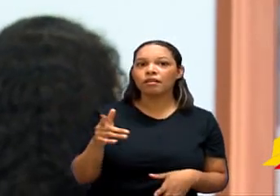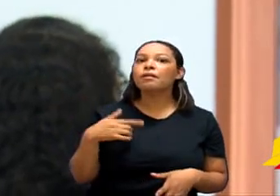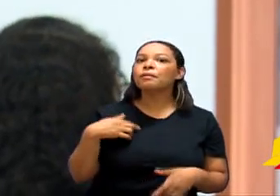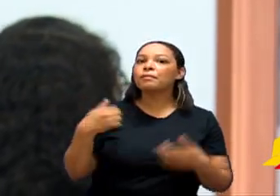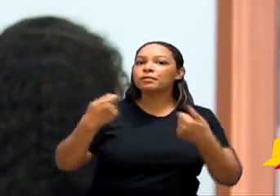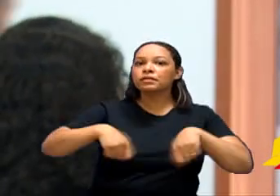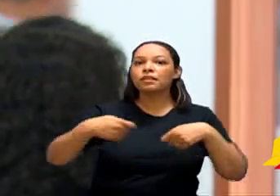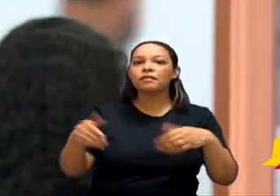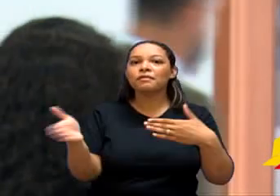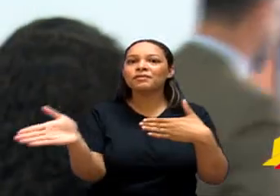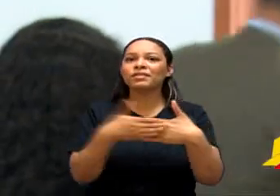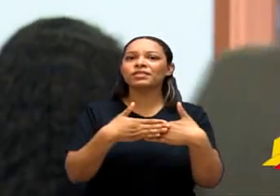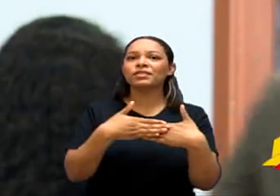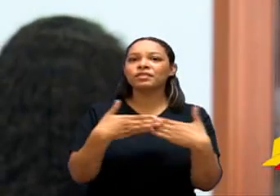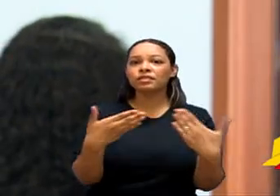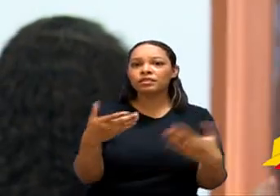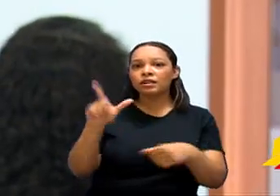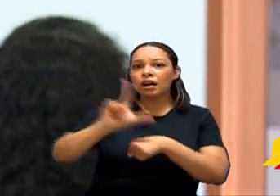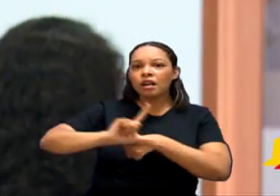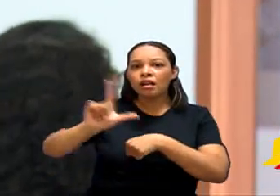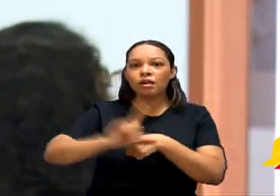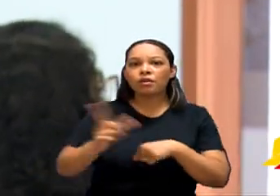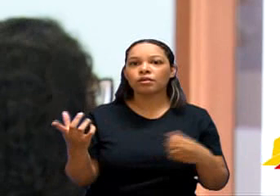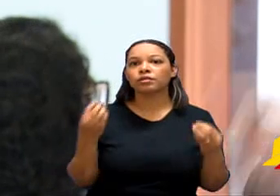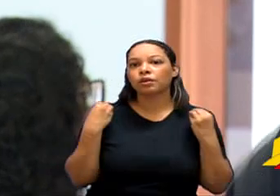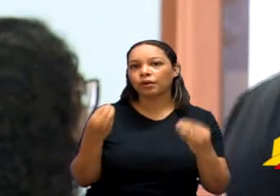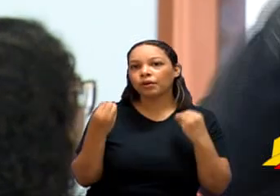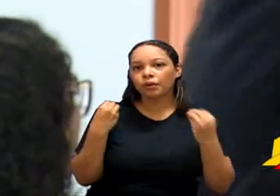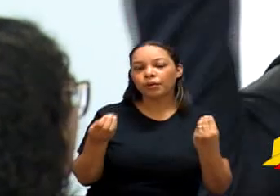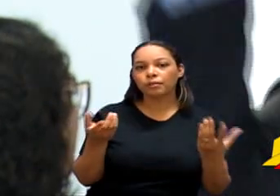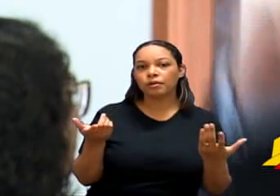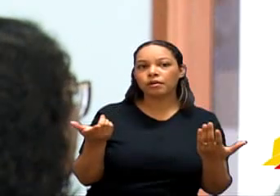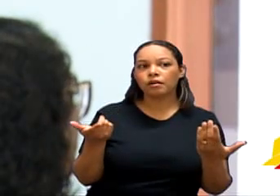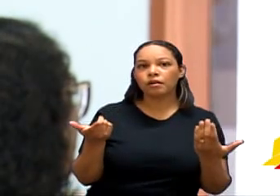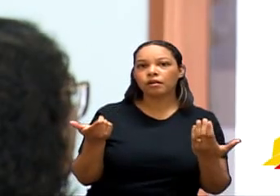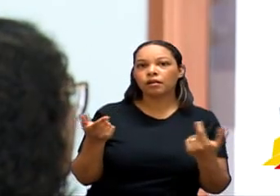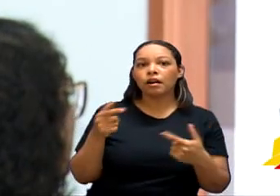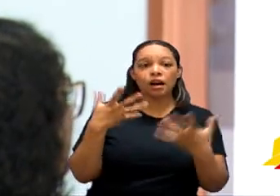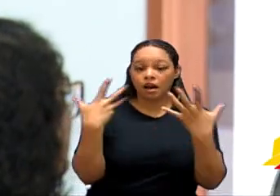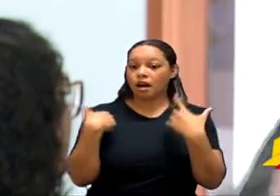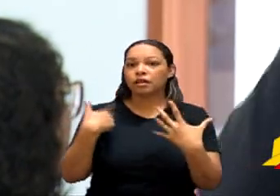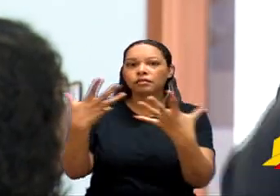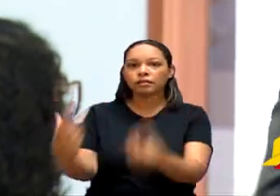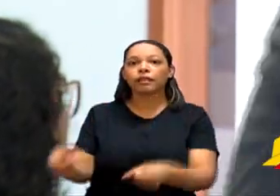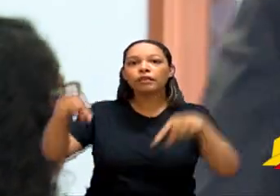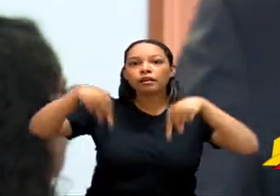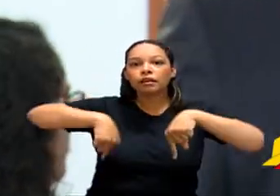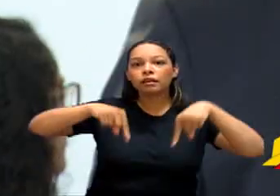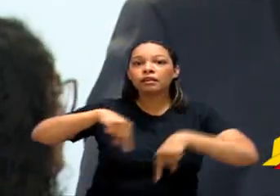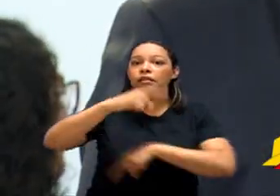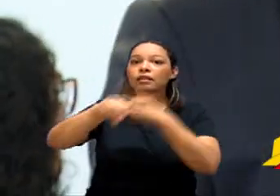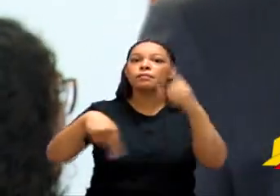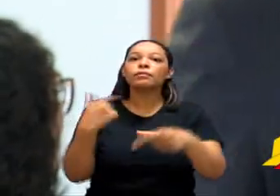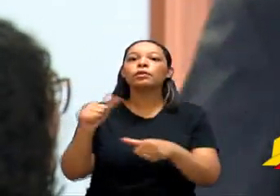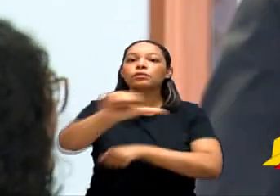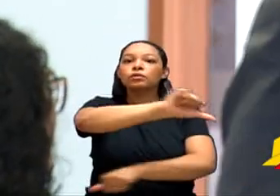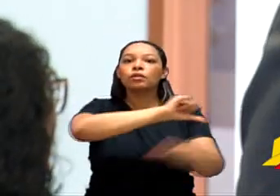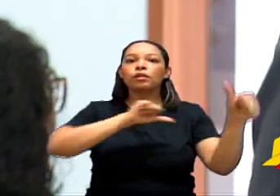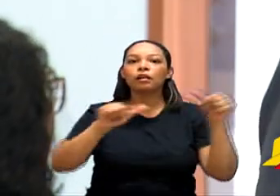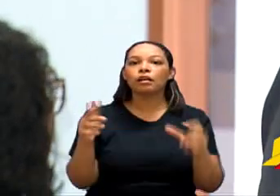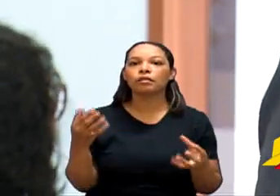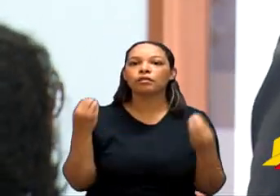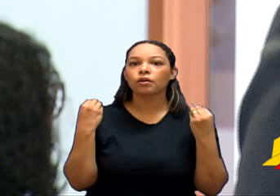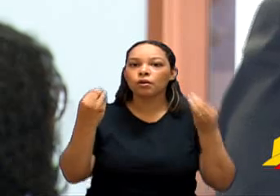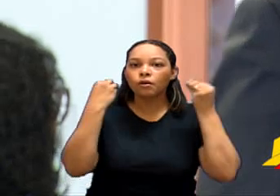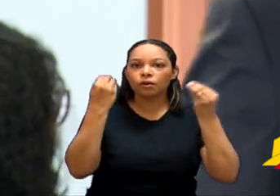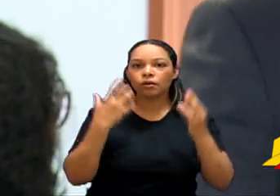Então, quer dizer, a gente aprovava aqui, só que chegava lá, vetava. Então, o prefeito Manga fez isso aí, o